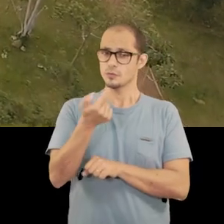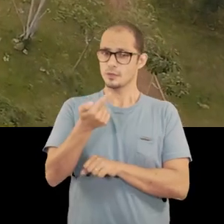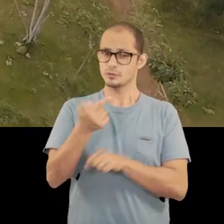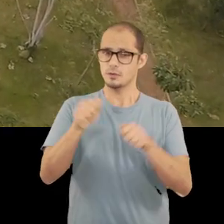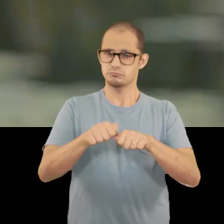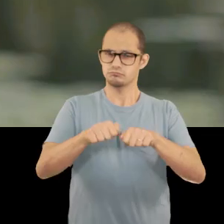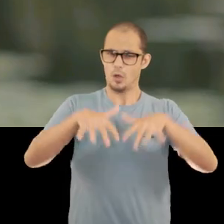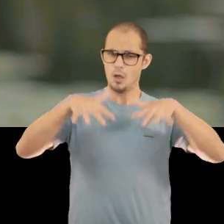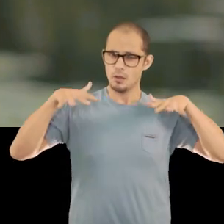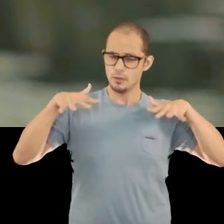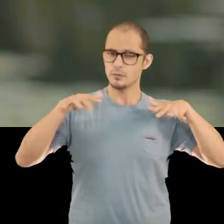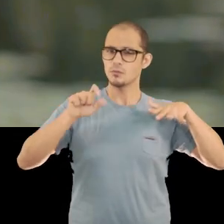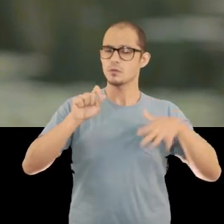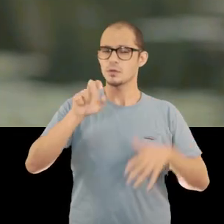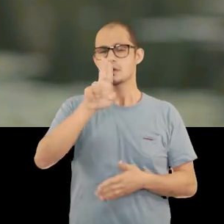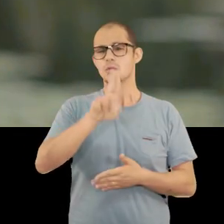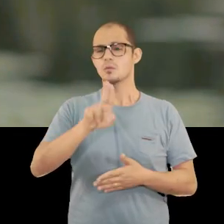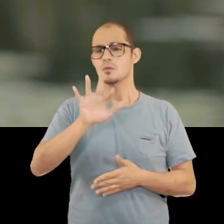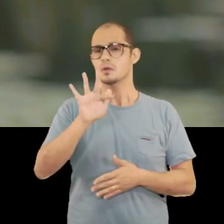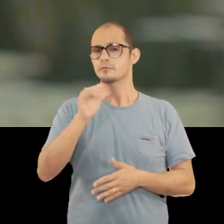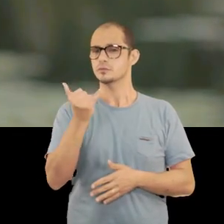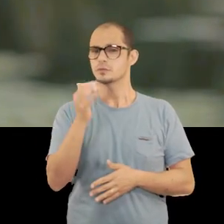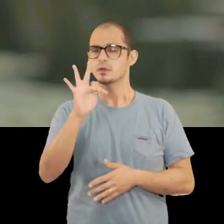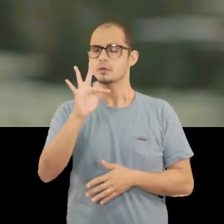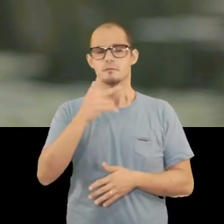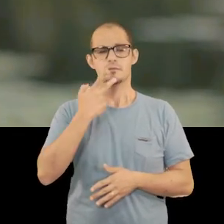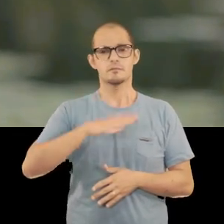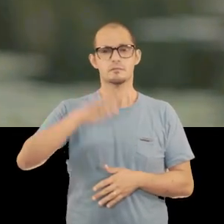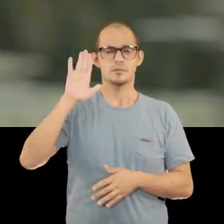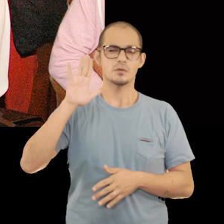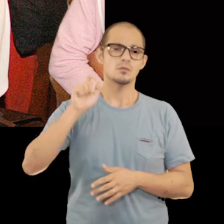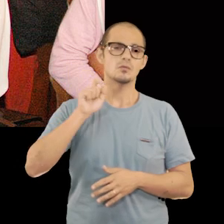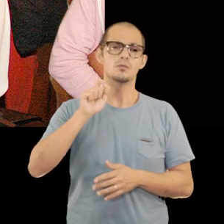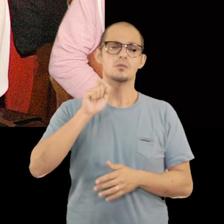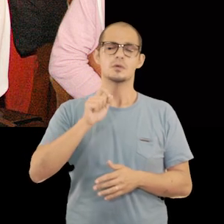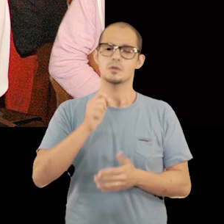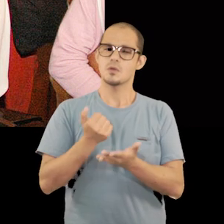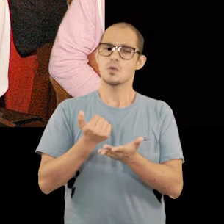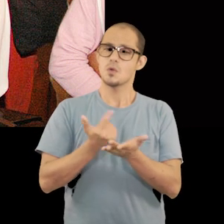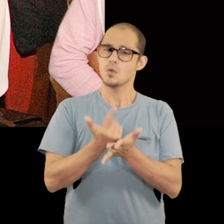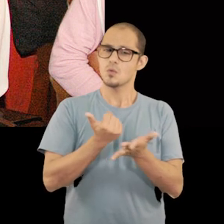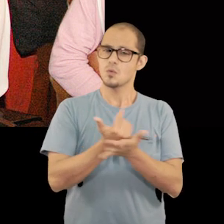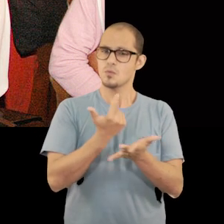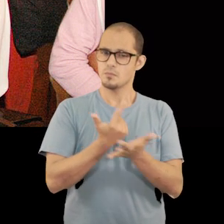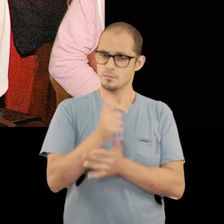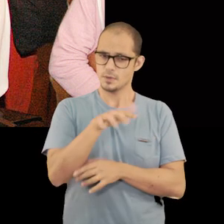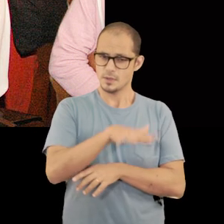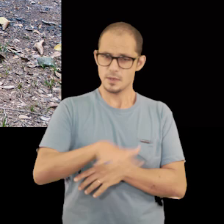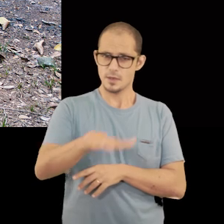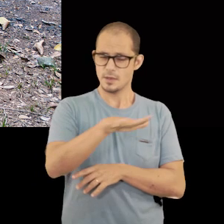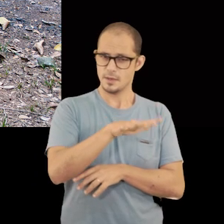Em 2007, numa audiência pública, a Universidade Federal de Juiz de Fora se manifestou favorável